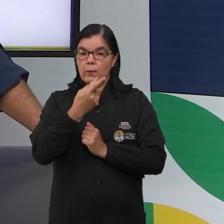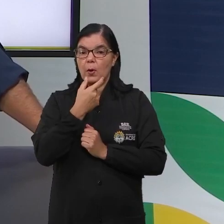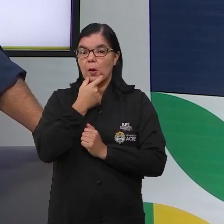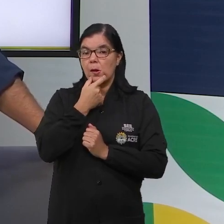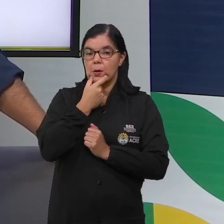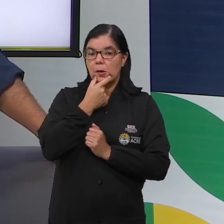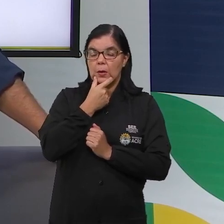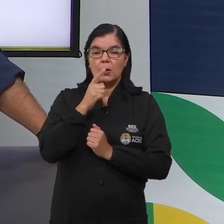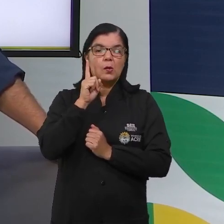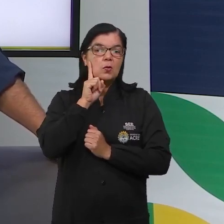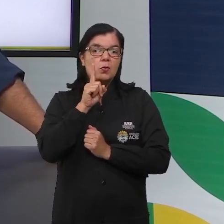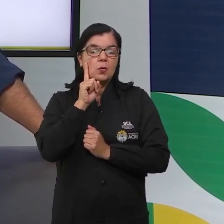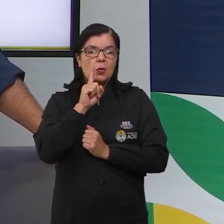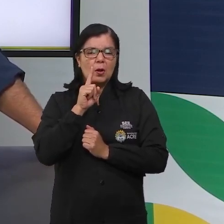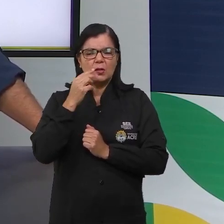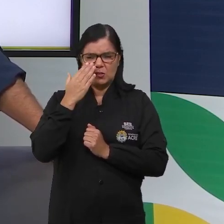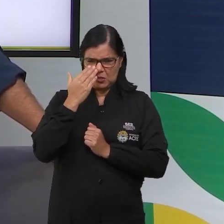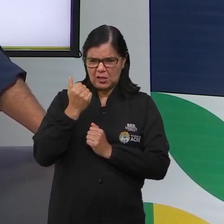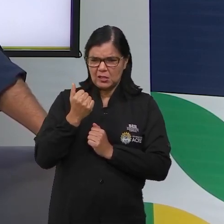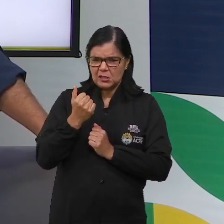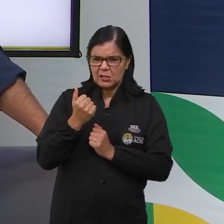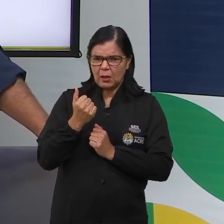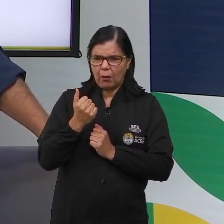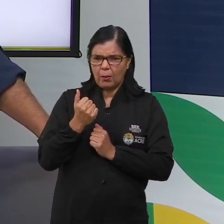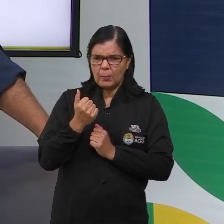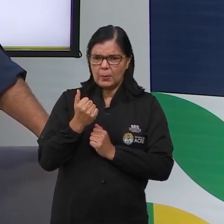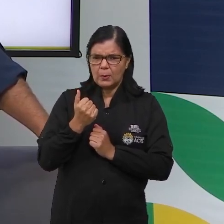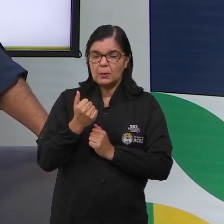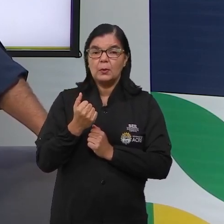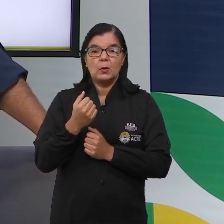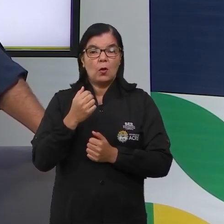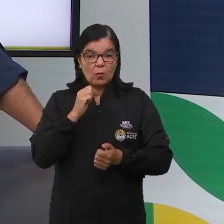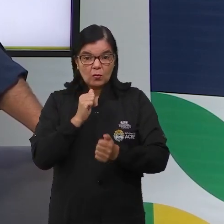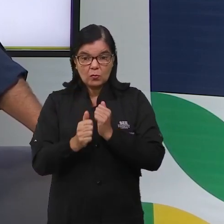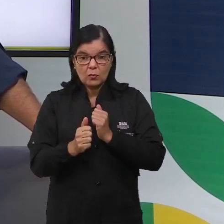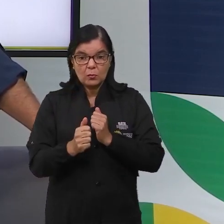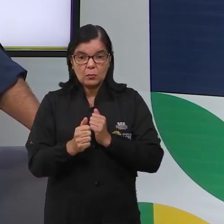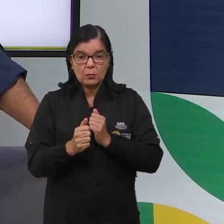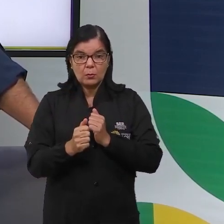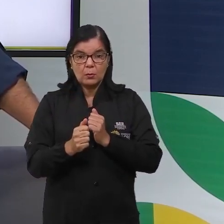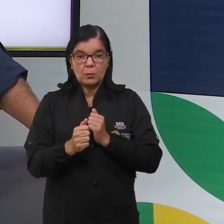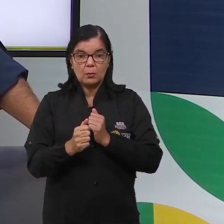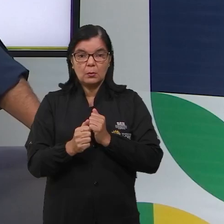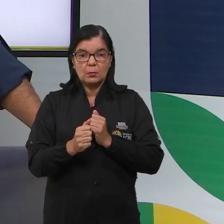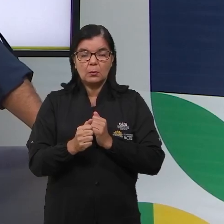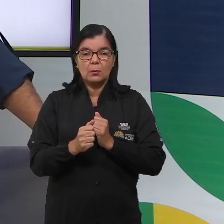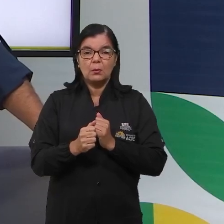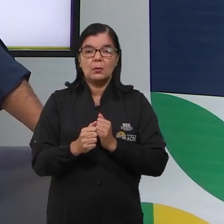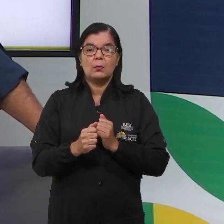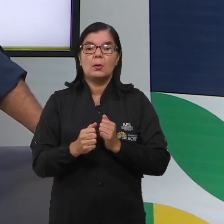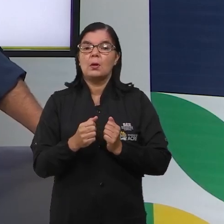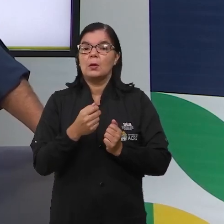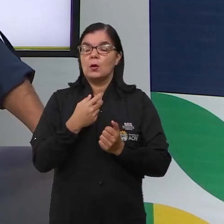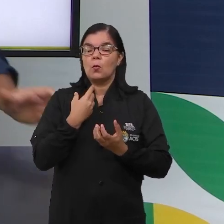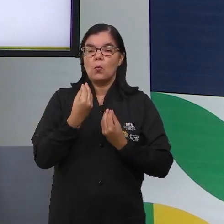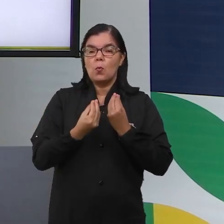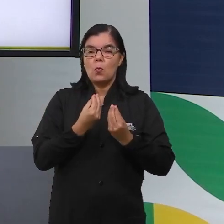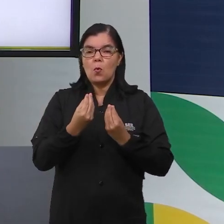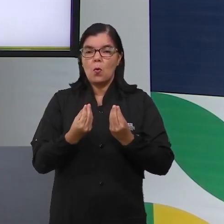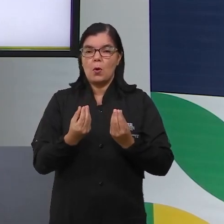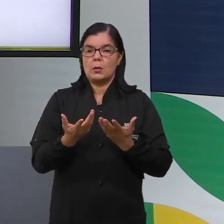inglês. A gente consegue identificar se ele fala jogando. A forma de